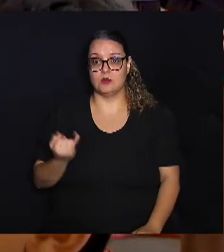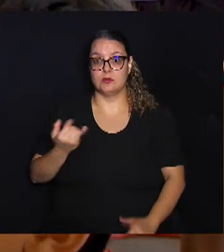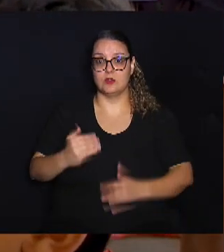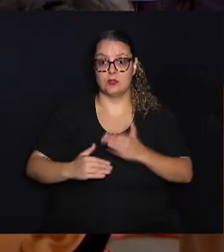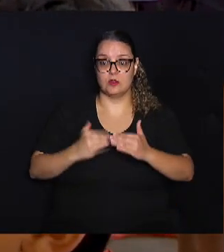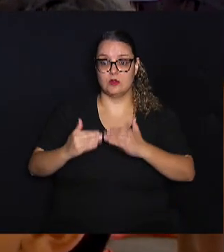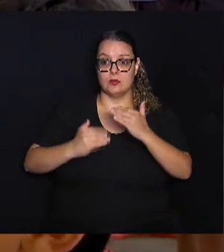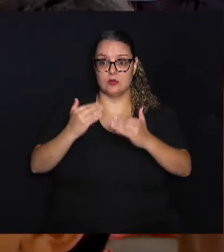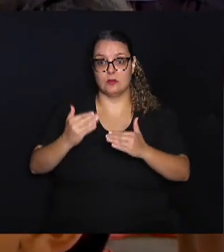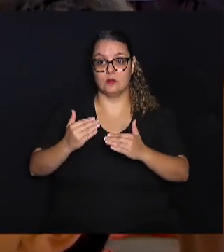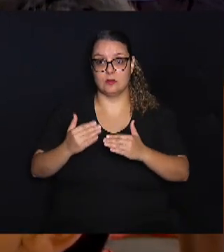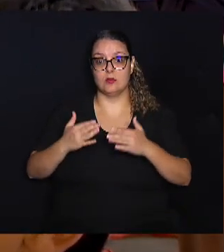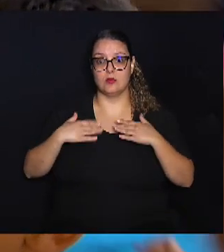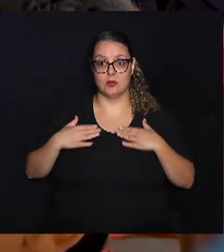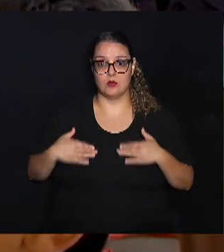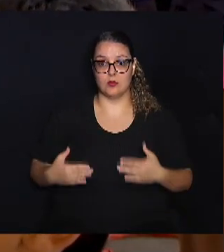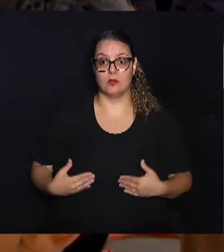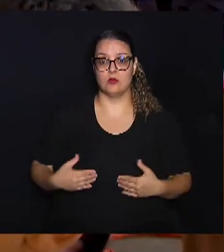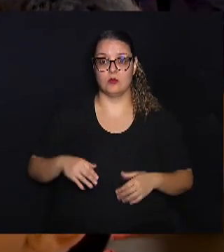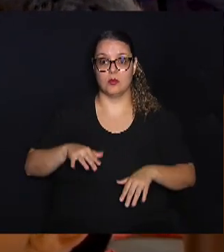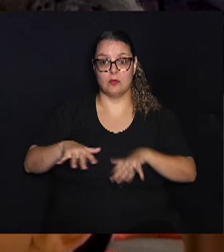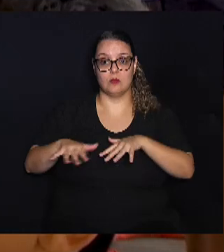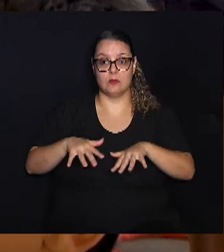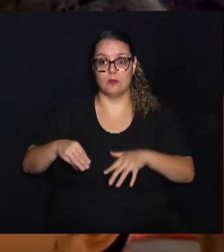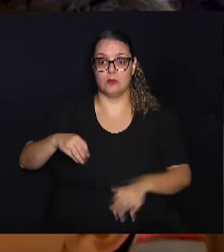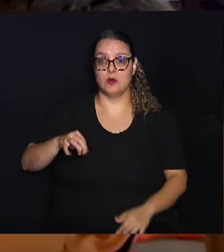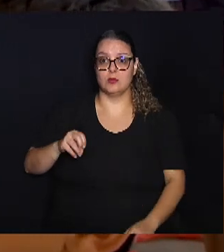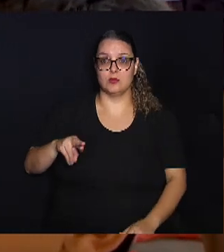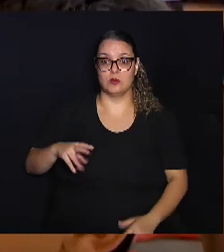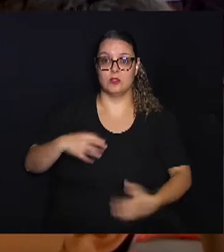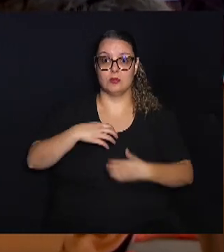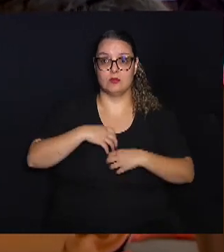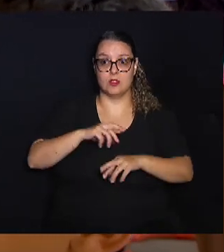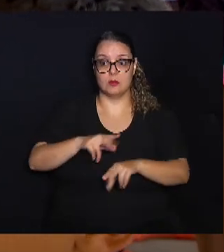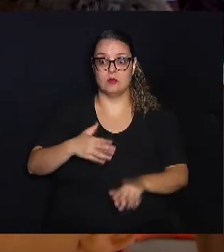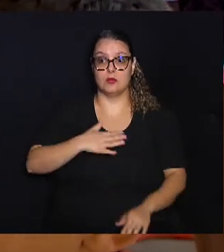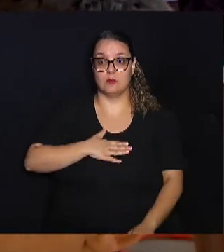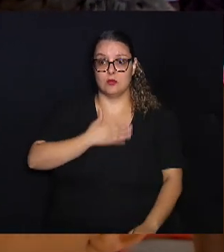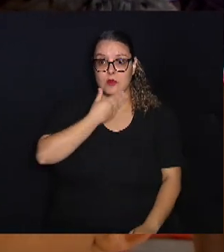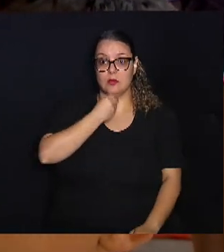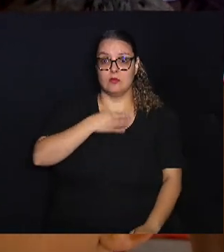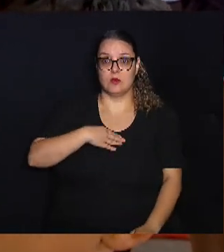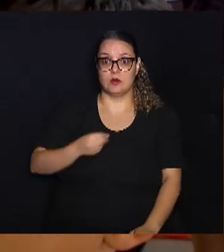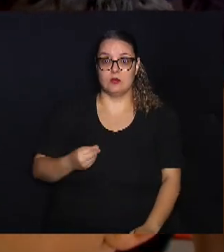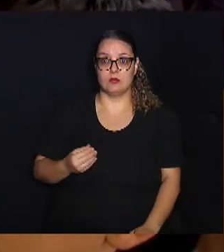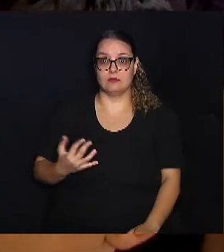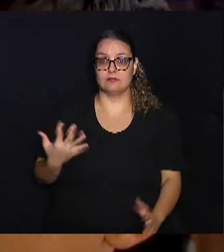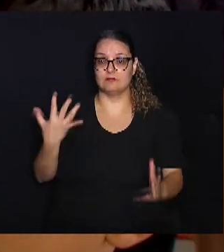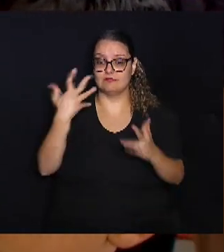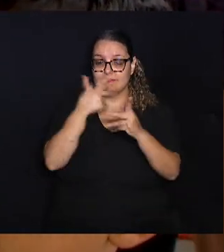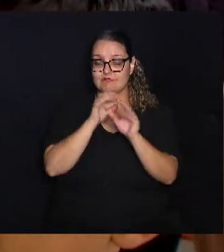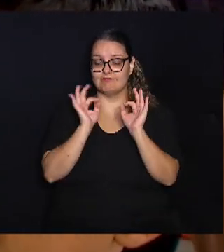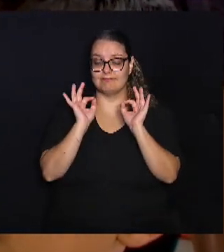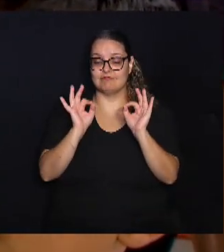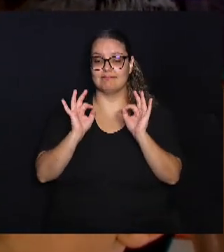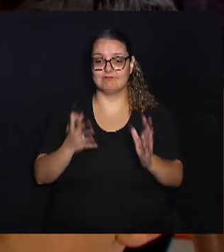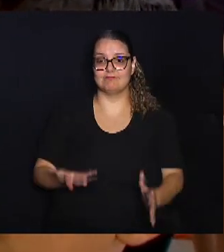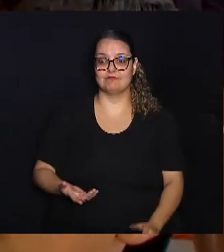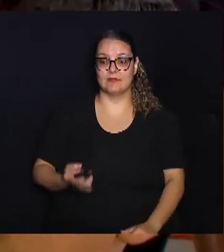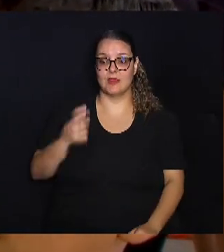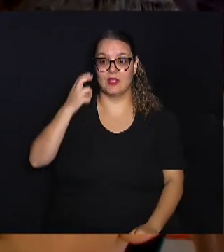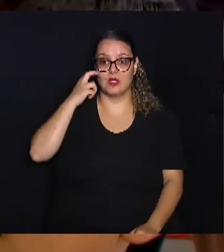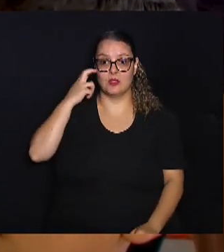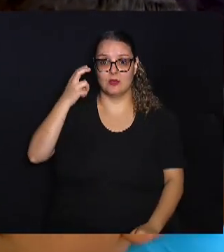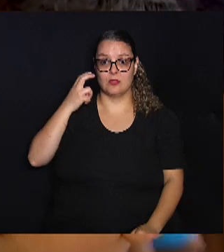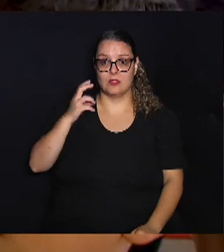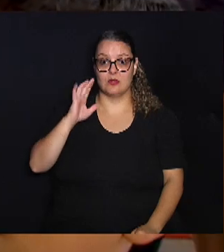desenvolvimento, tanto físico quanto motor, quanto emocional. Para o meu filho é uma belezinha, ele é super inteligente,